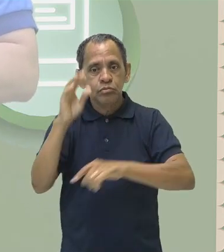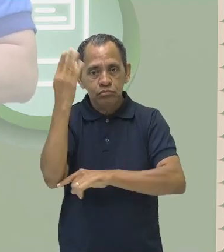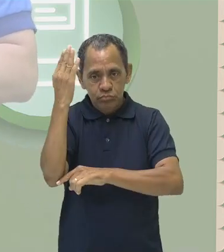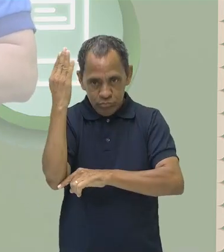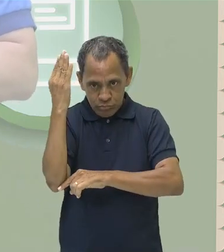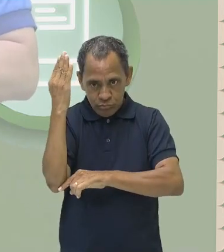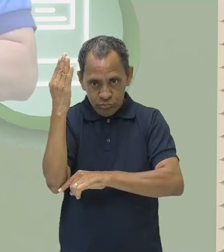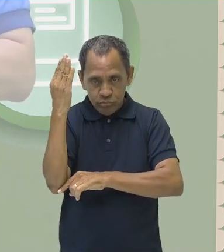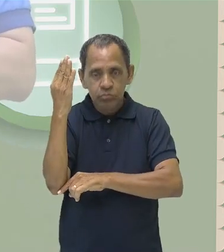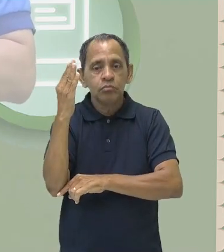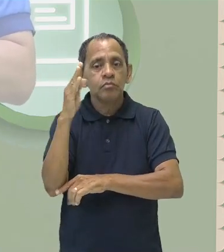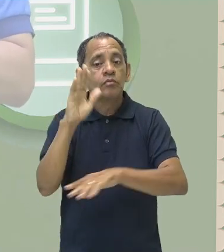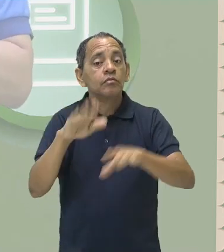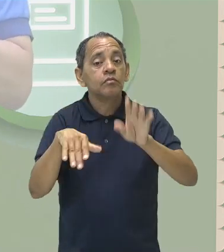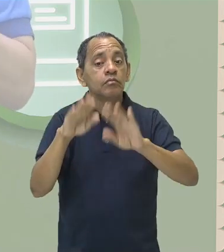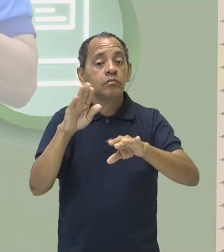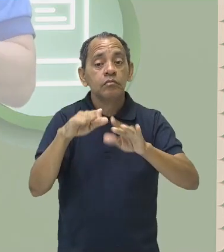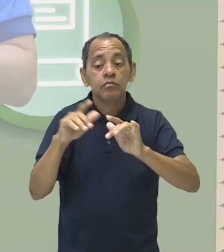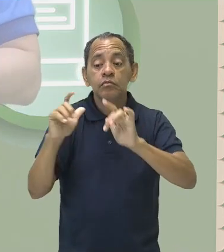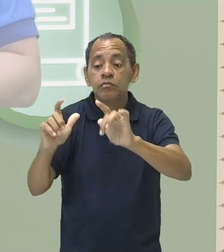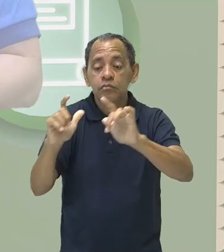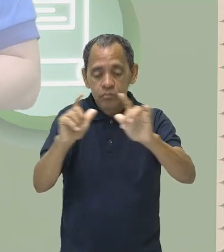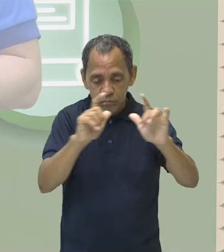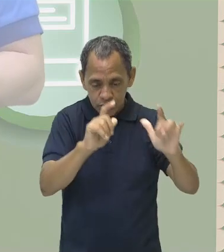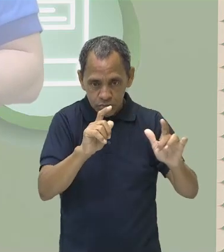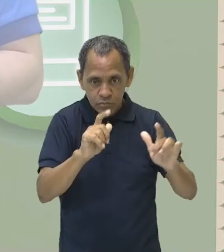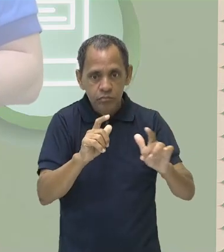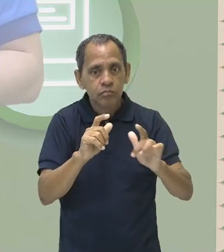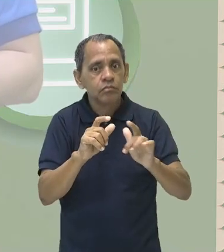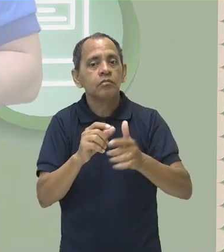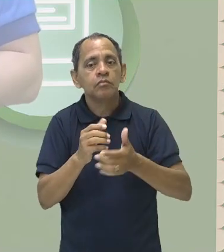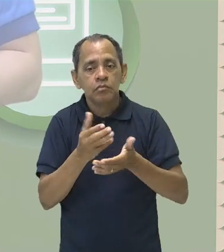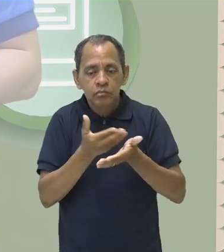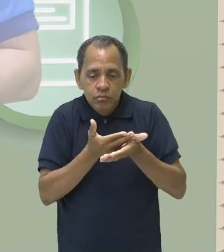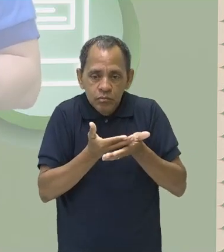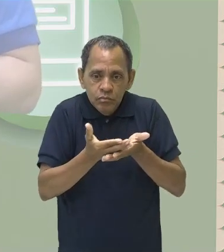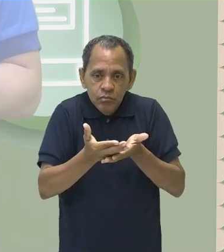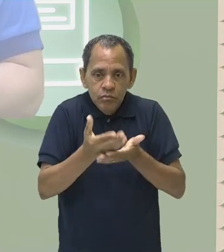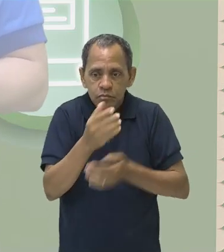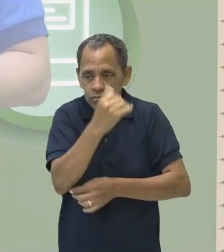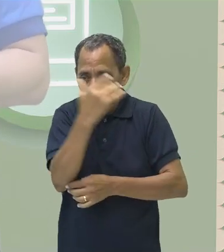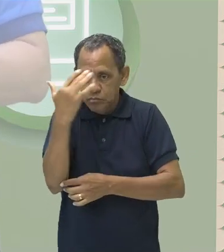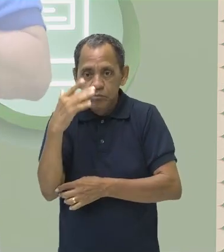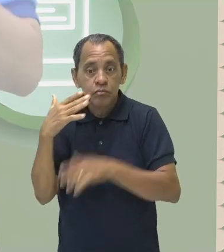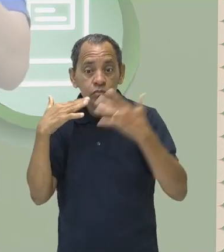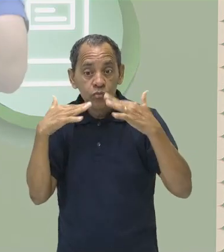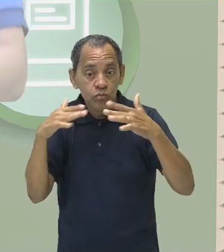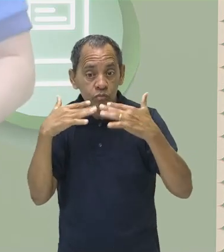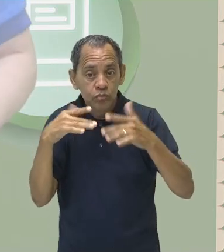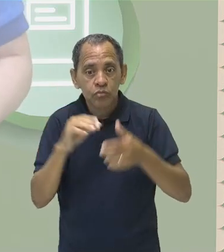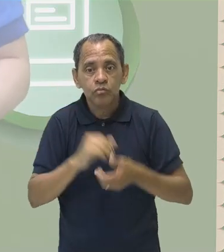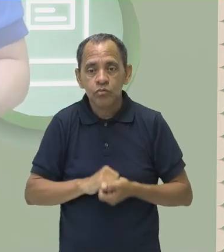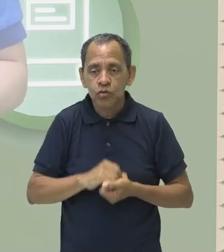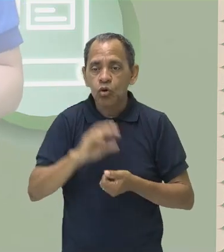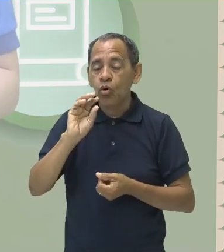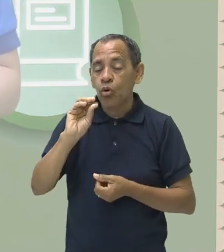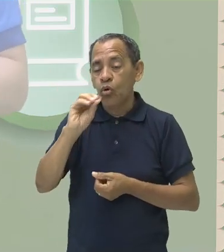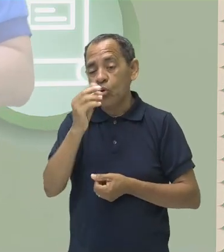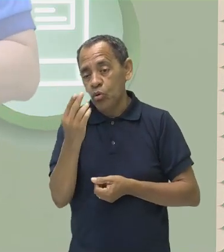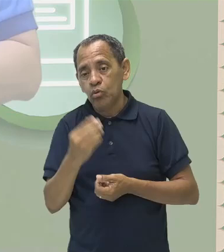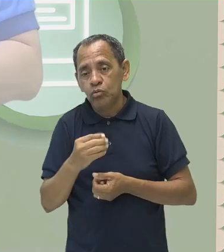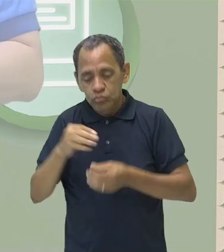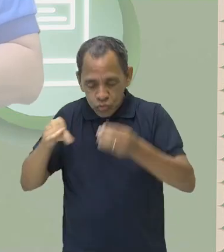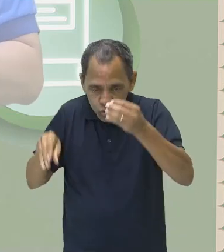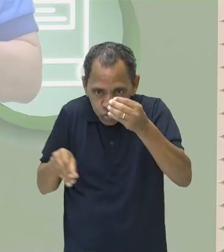né? Então, isso depende muito de onde provém do ambiente, se é do ambiente natural, ou se foram introduzidos